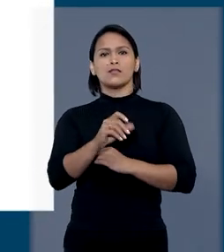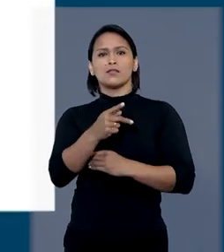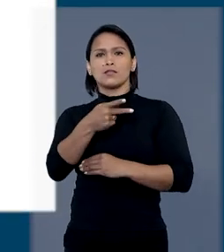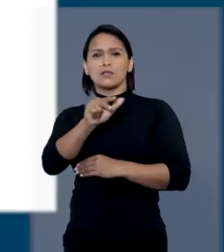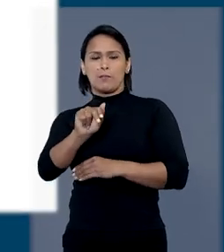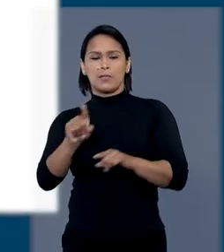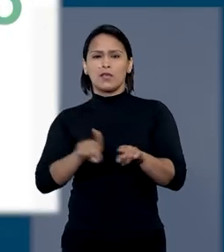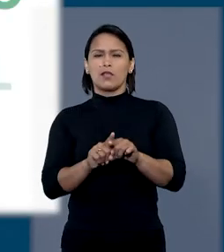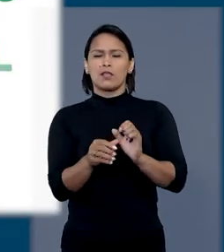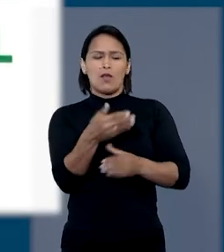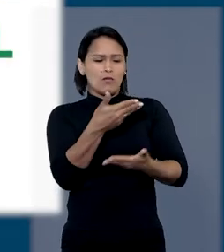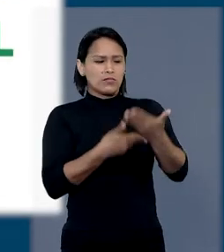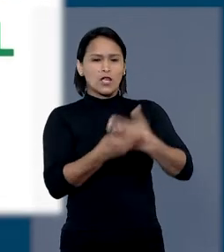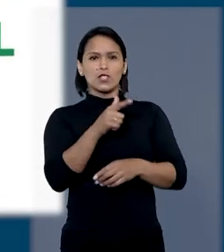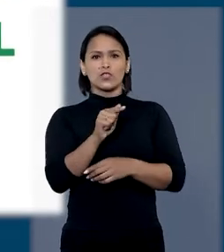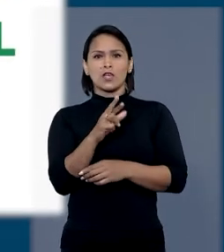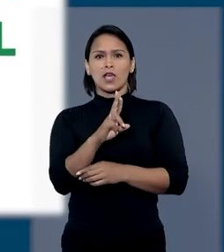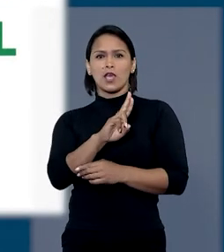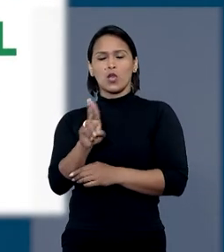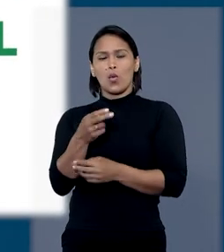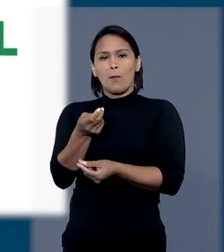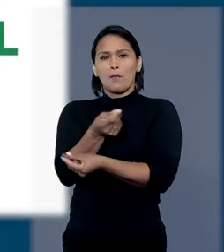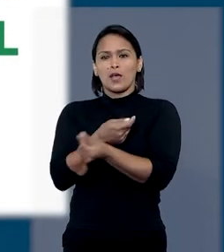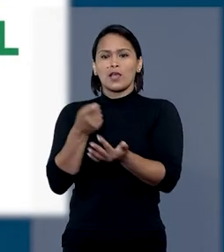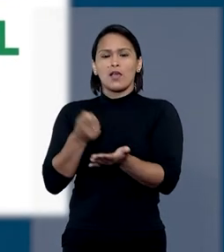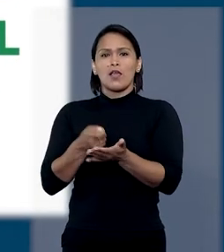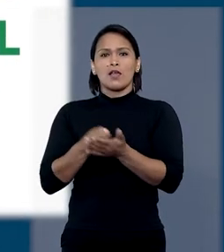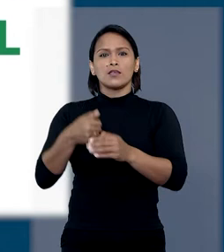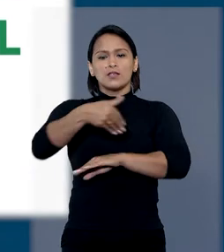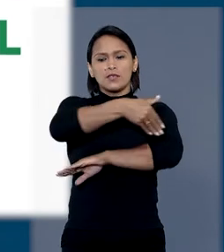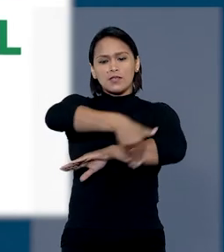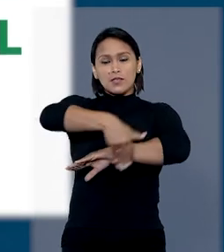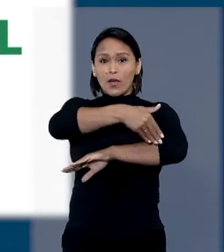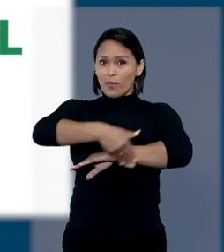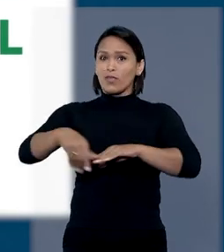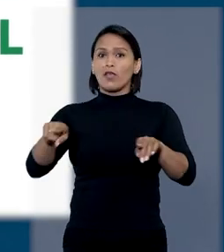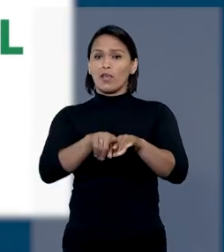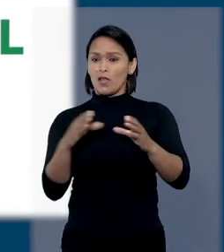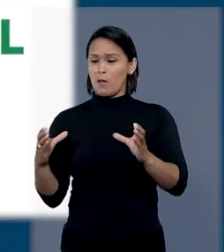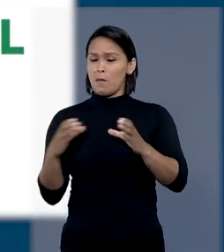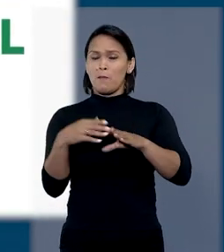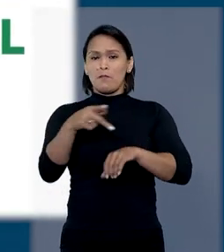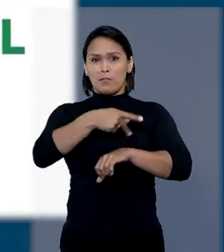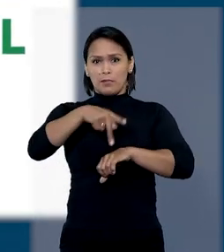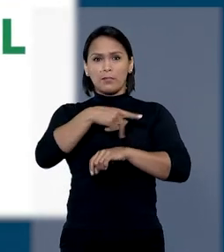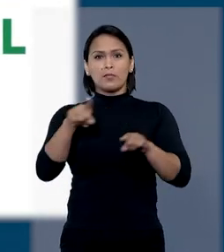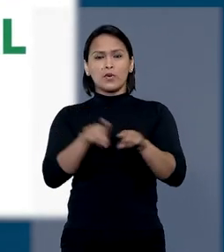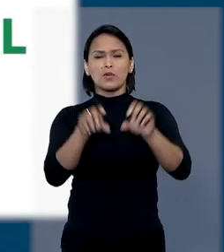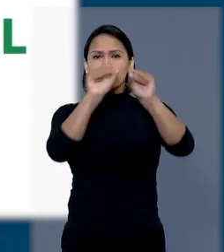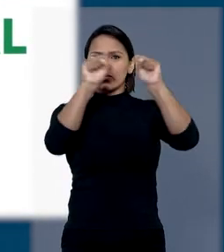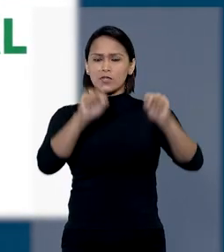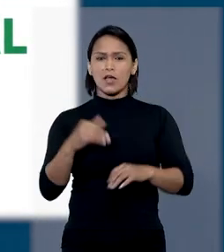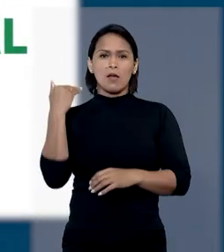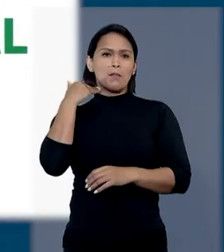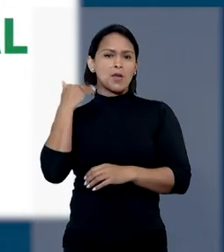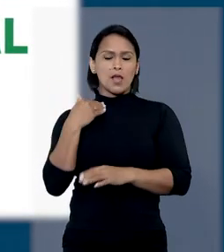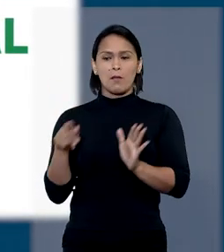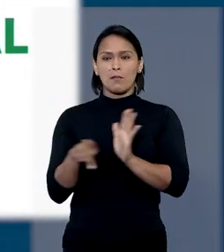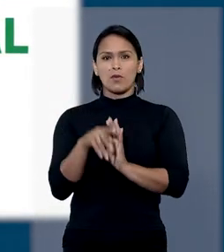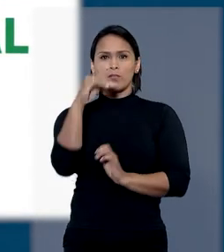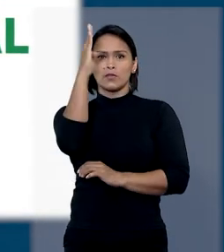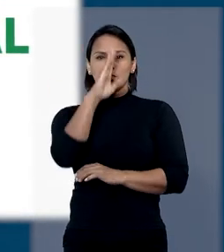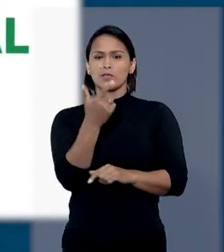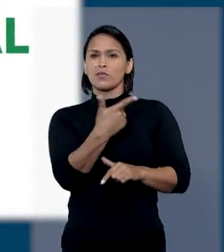CEP. Não é possível gerar a GRU cobrança sem a indicação de endereço em território nacional, pois o sistema